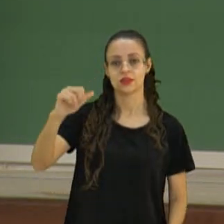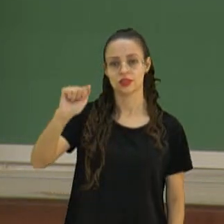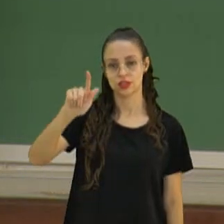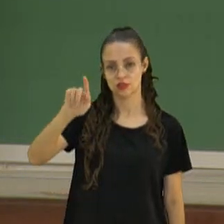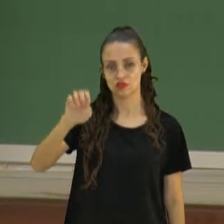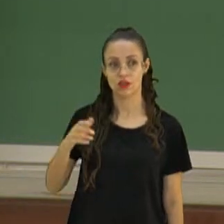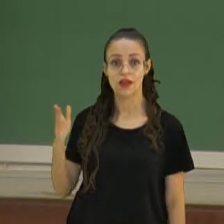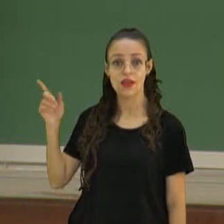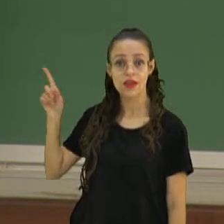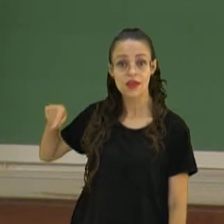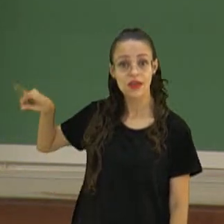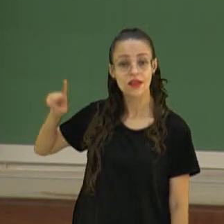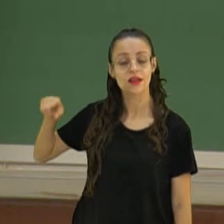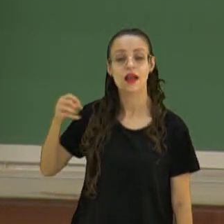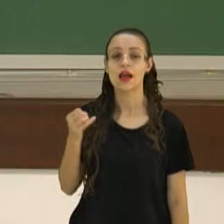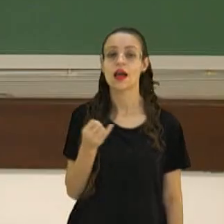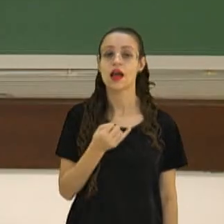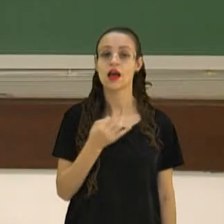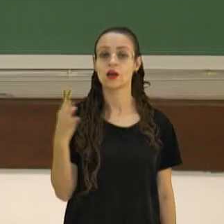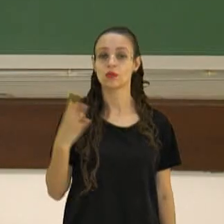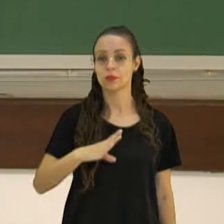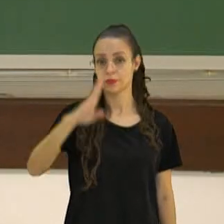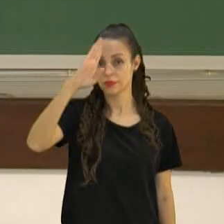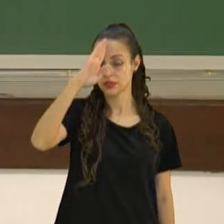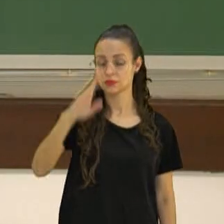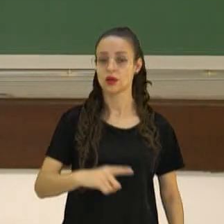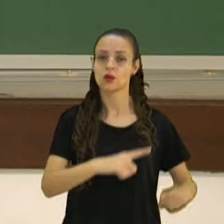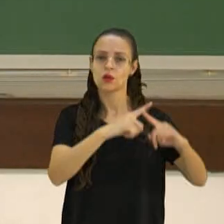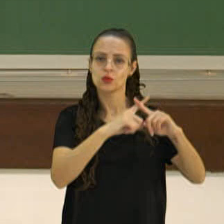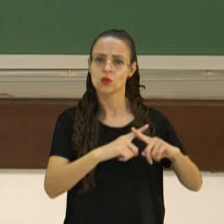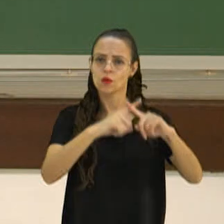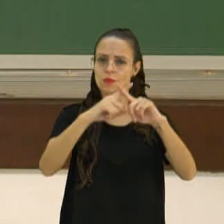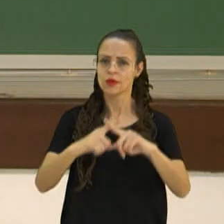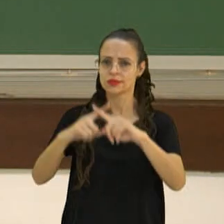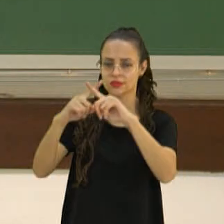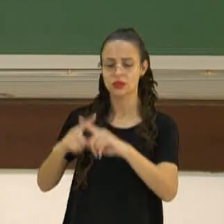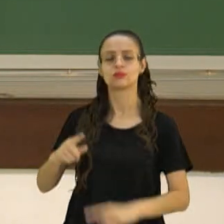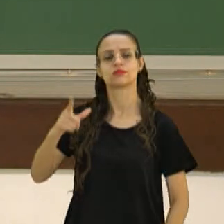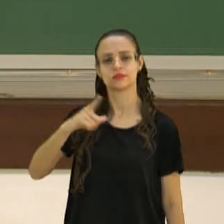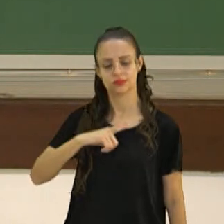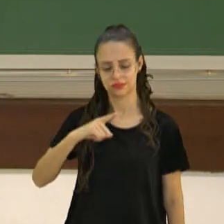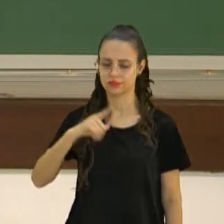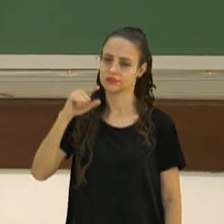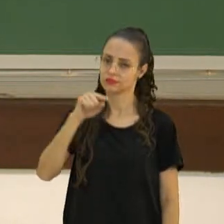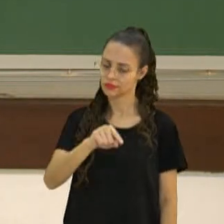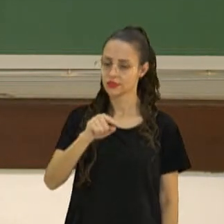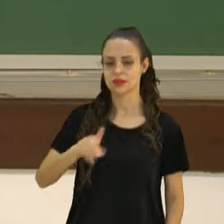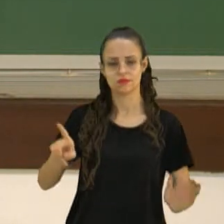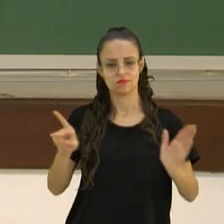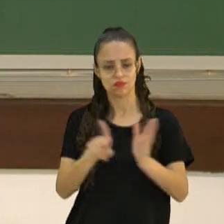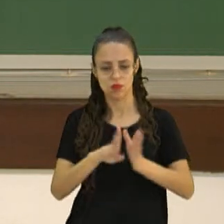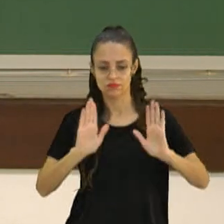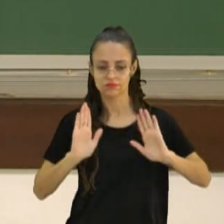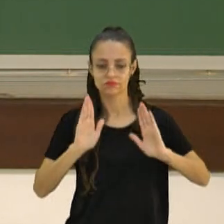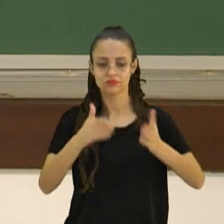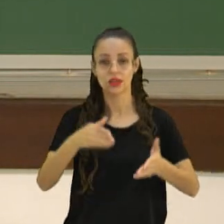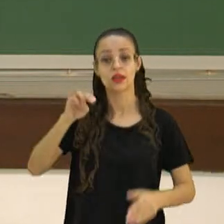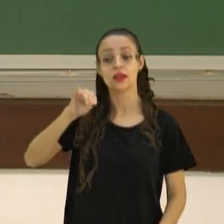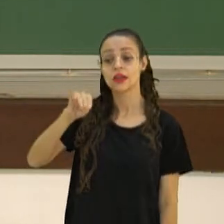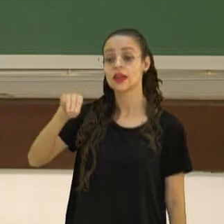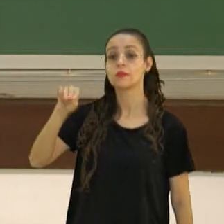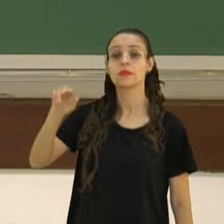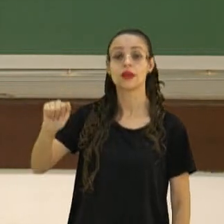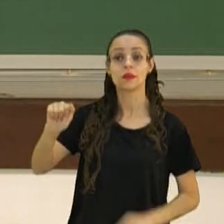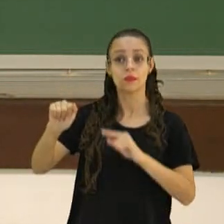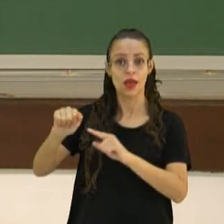essas aqui são algumas das principais competições, né, que envolvem MMA, né? Então, o MMA